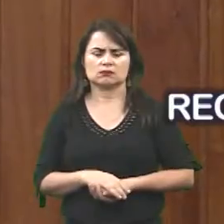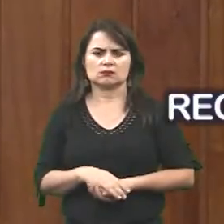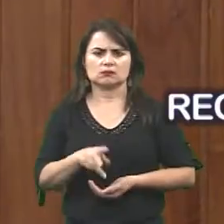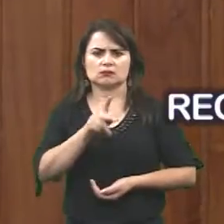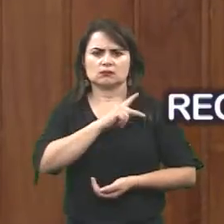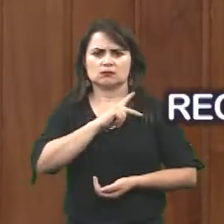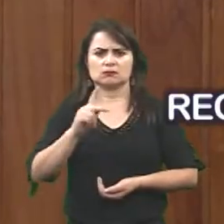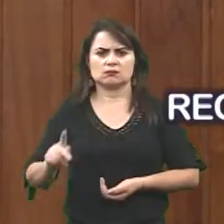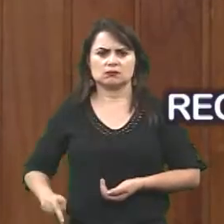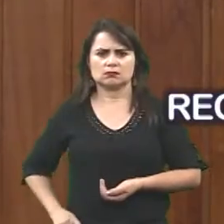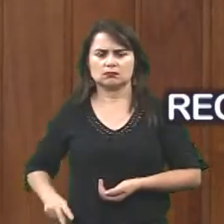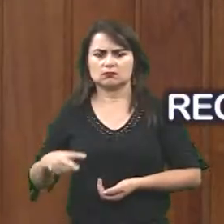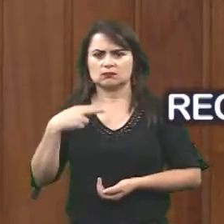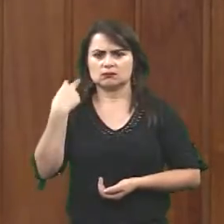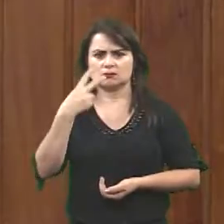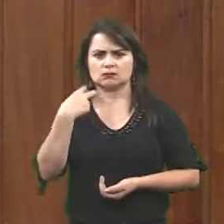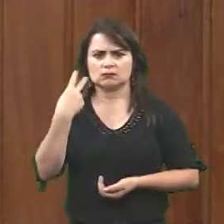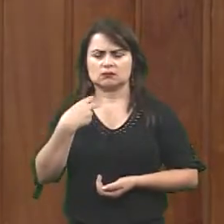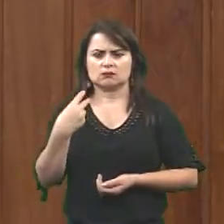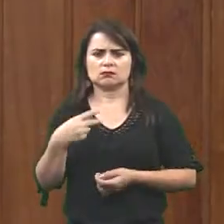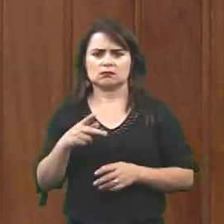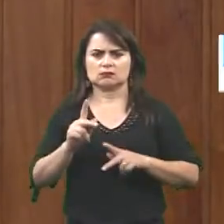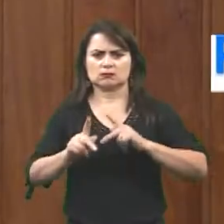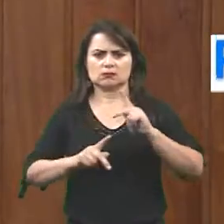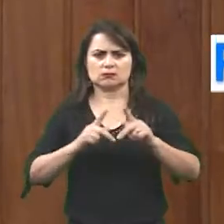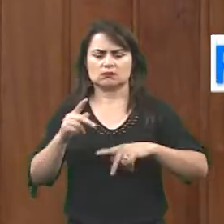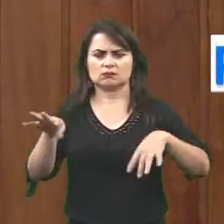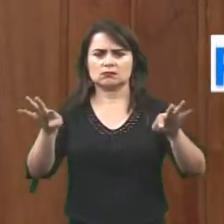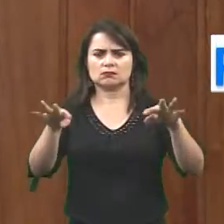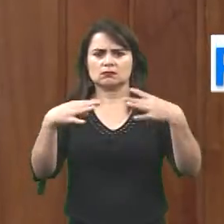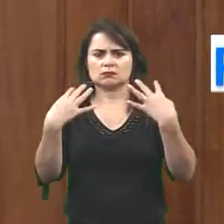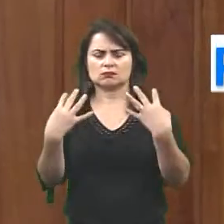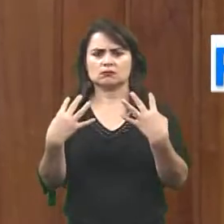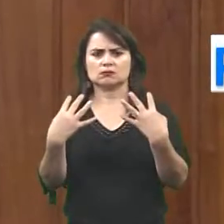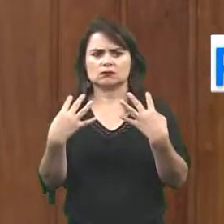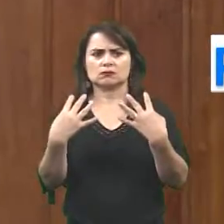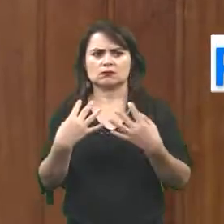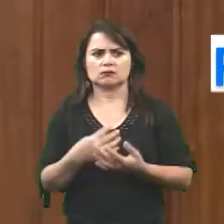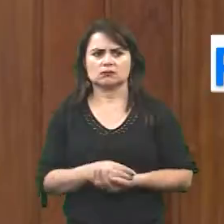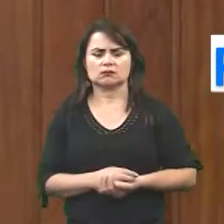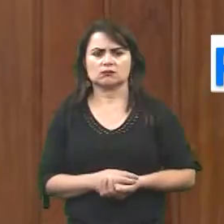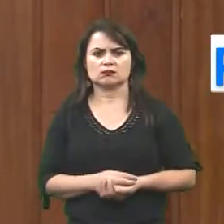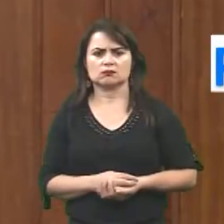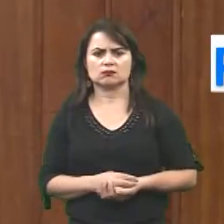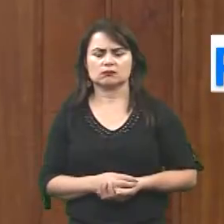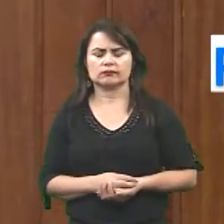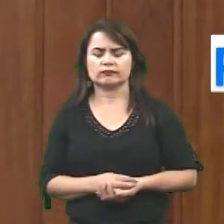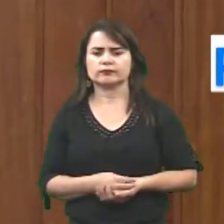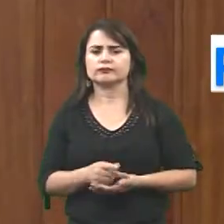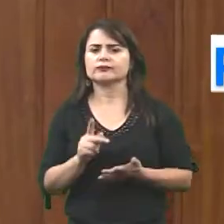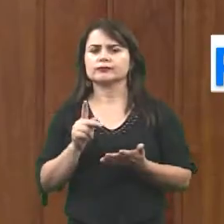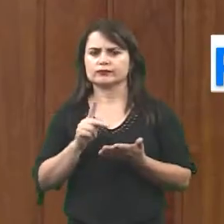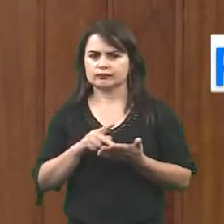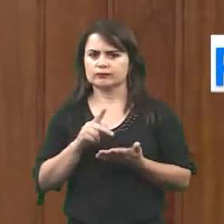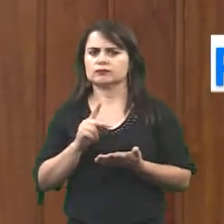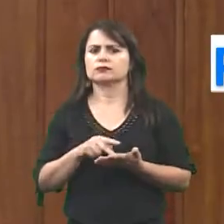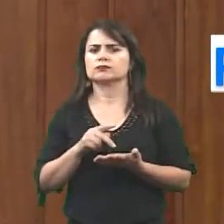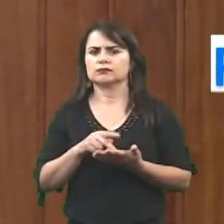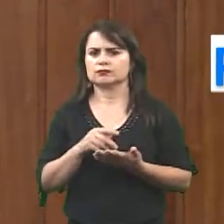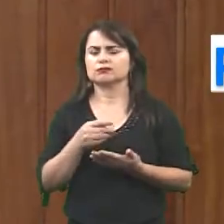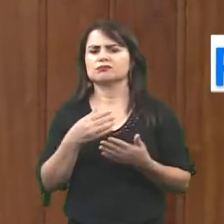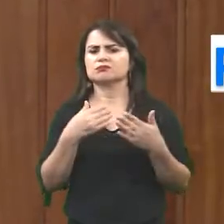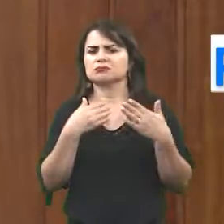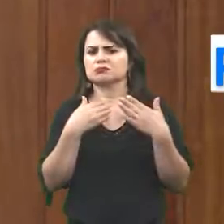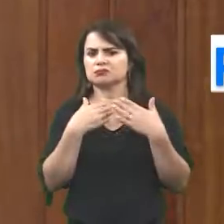Vereadores, membros dessa casa, população que nos assiste. São verdadeiro descaso, há um ano e meio, já quase dois